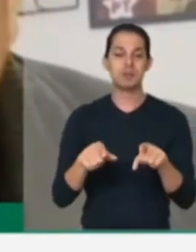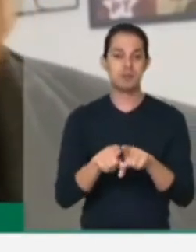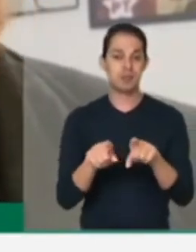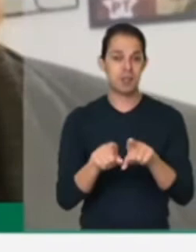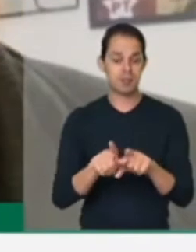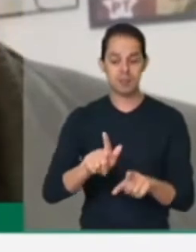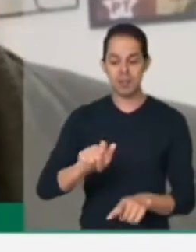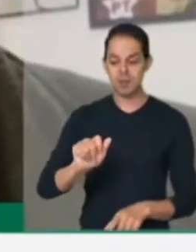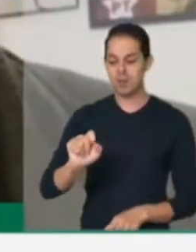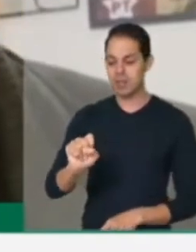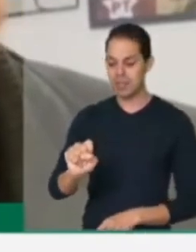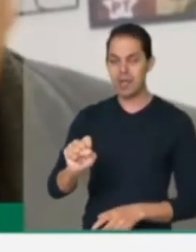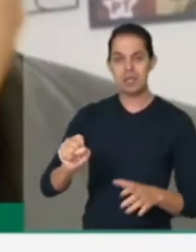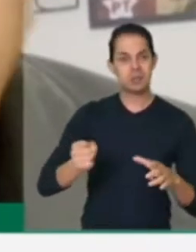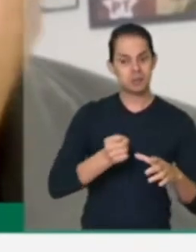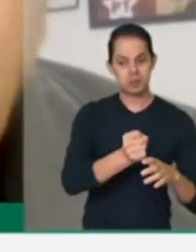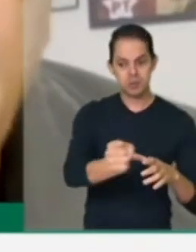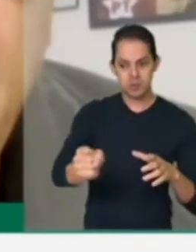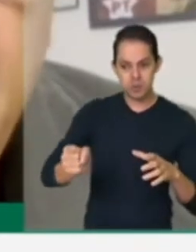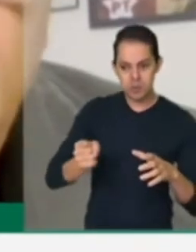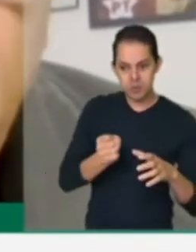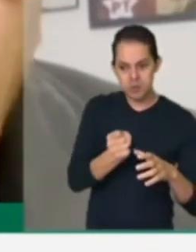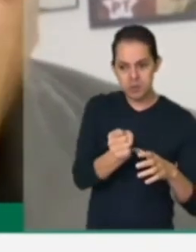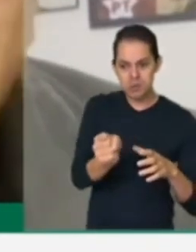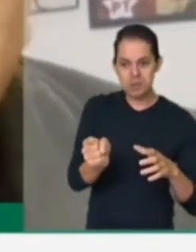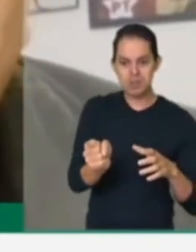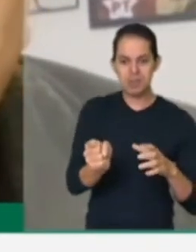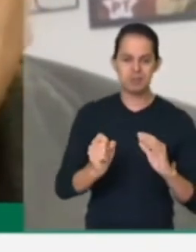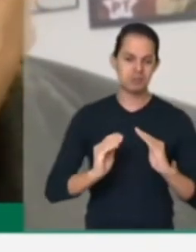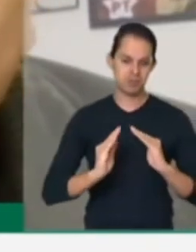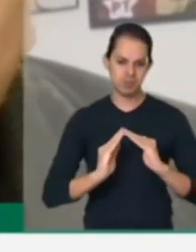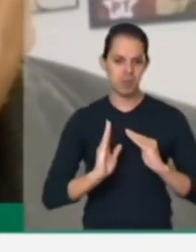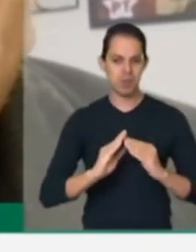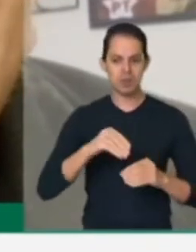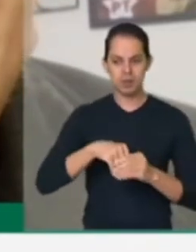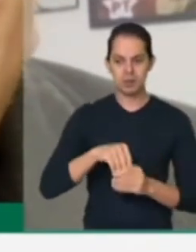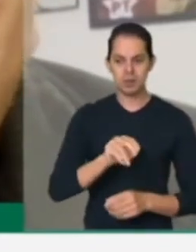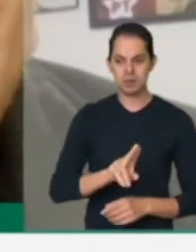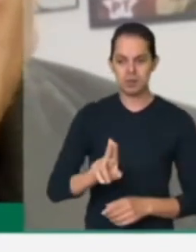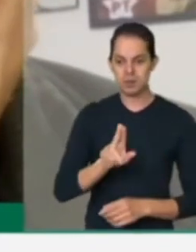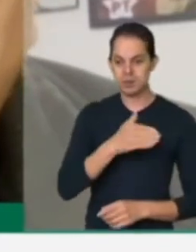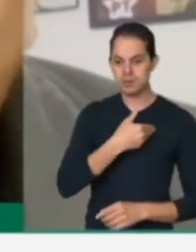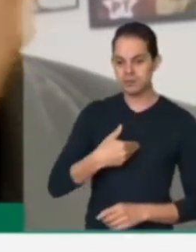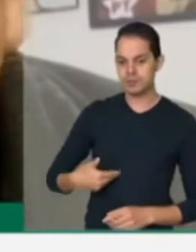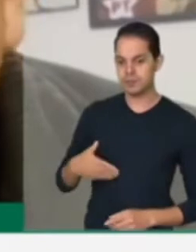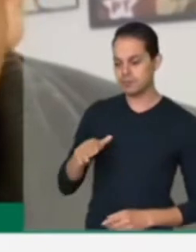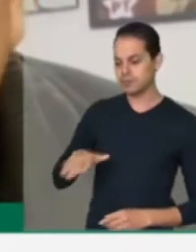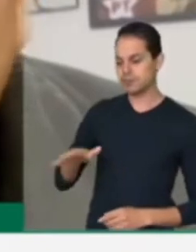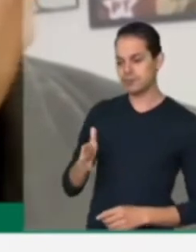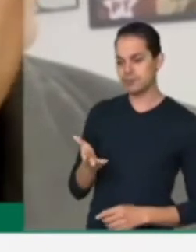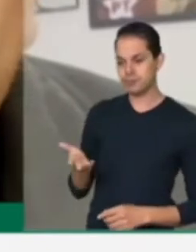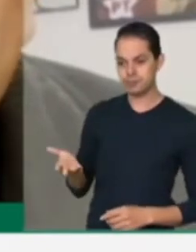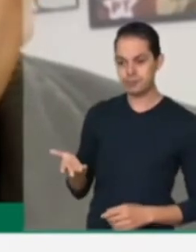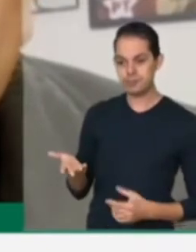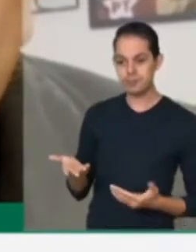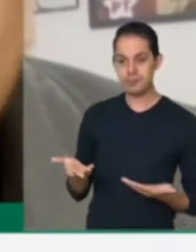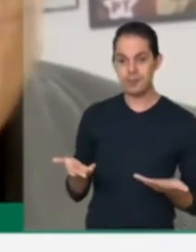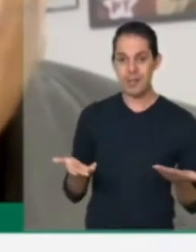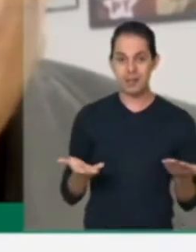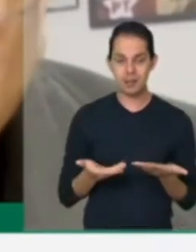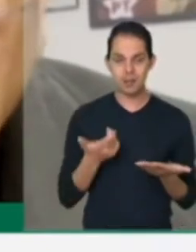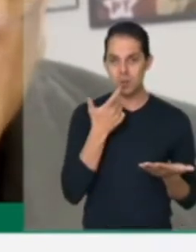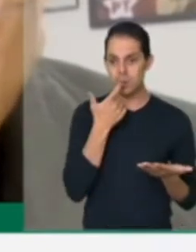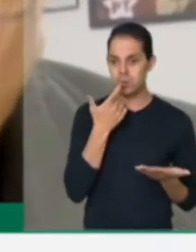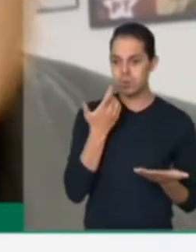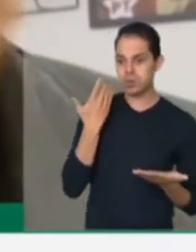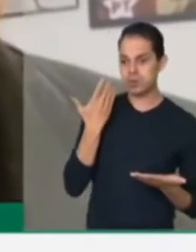gás de cozinha, ao gás residencial, pelo governo federal, que agora, recentemente,